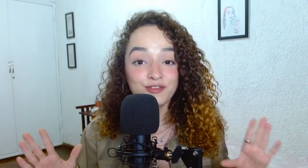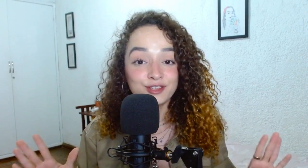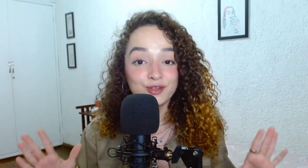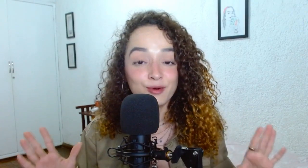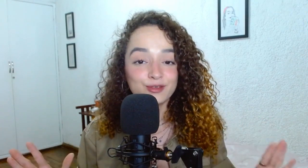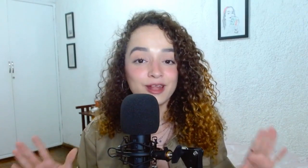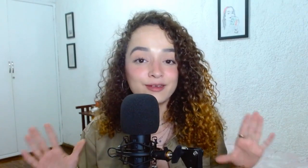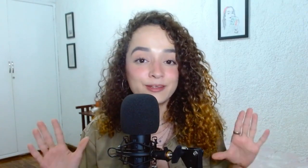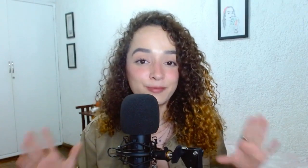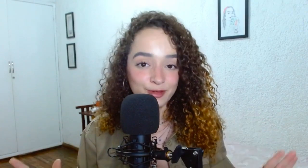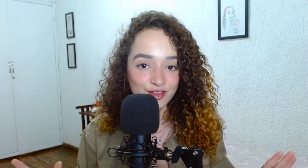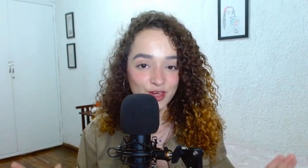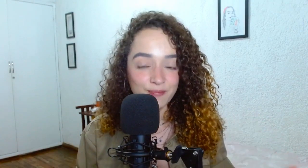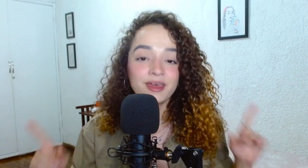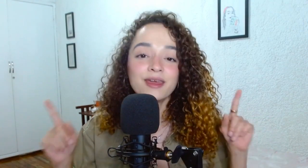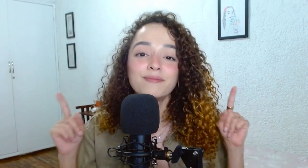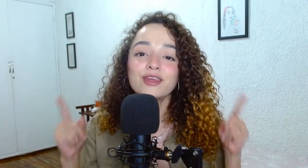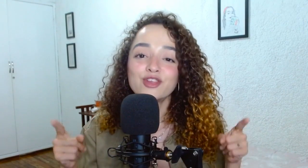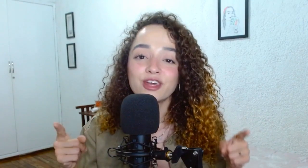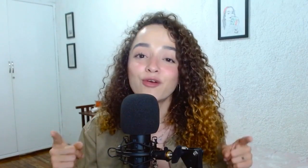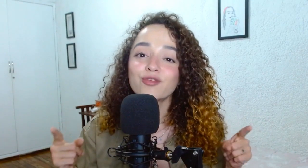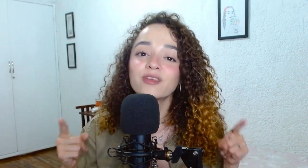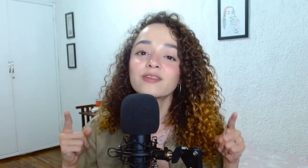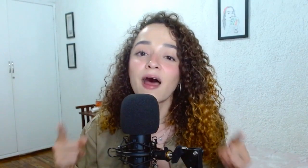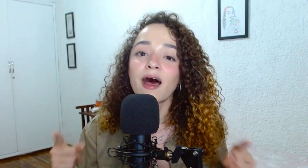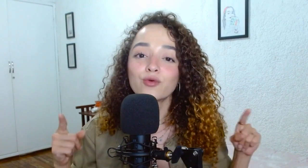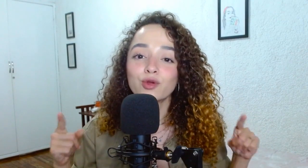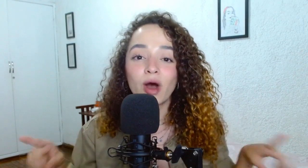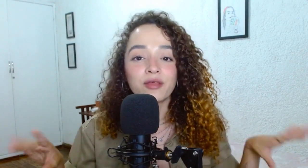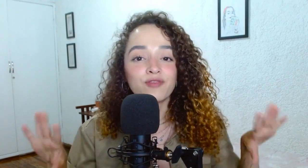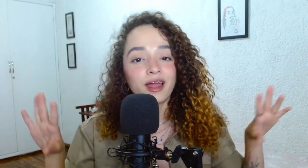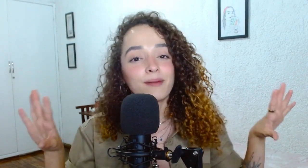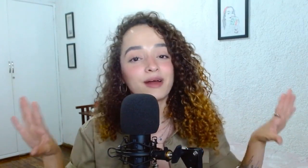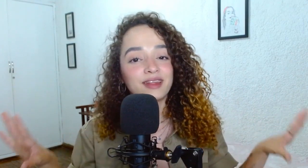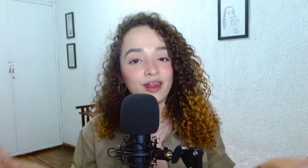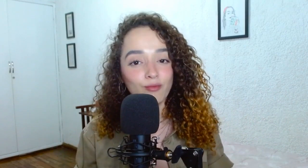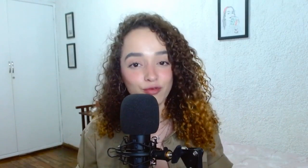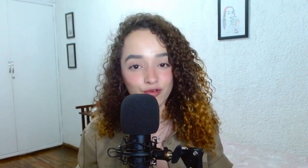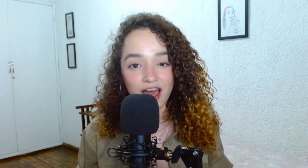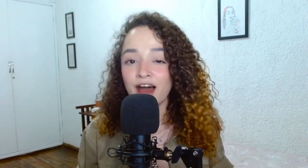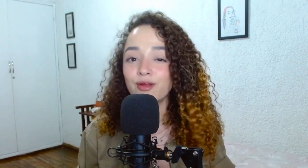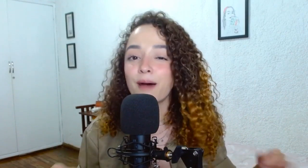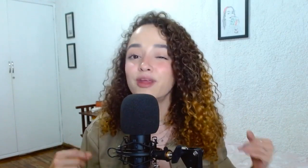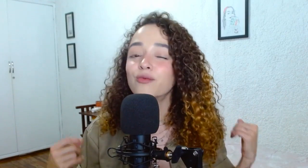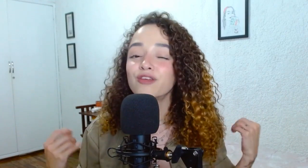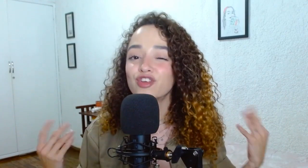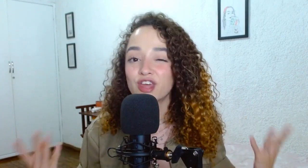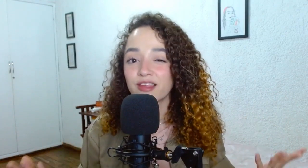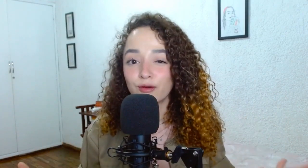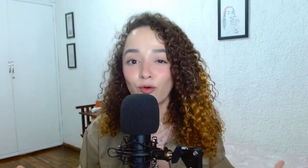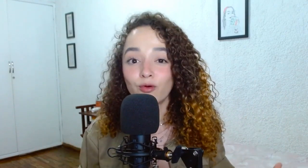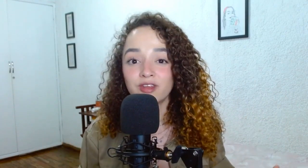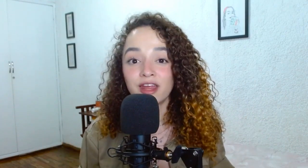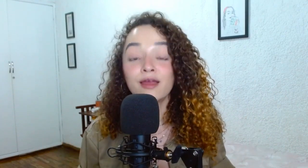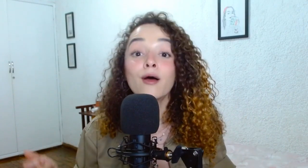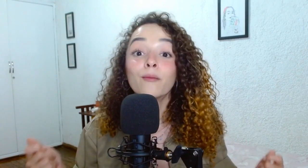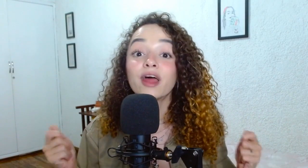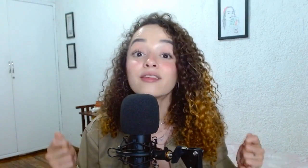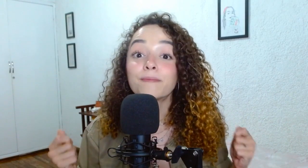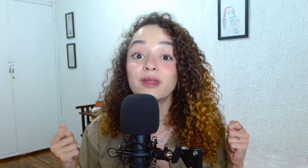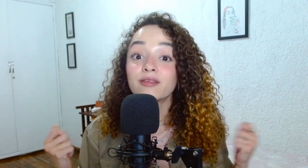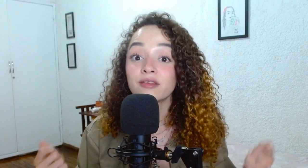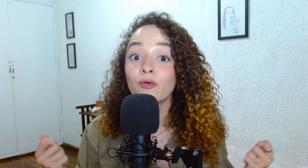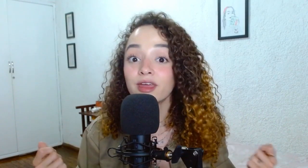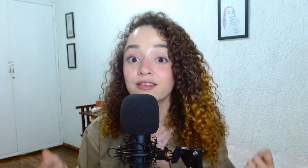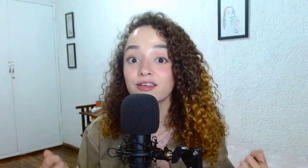mais difícil do Bolsonaro se proteger. Me digam, vocês acham que o Aras vai acabar traindo o Bolsonaro e abrindo uma investigação contra ele por